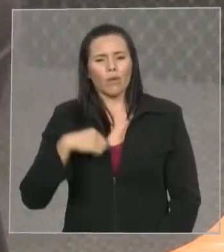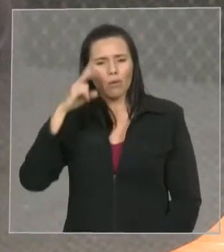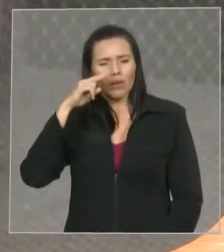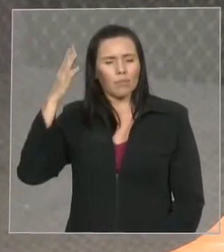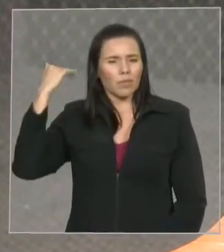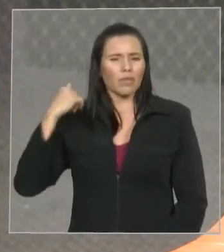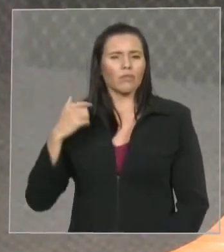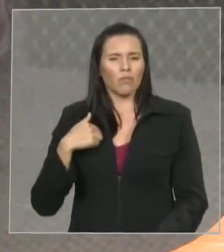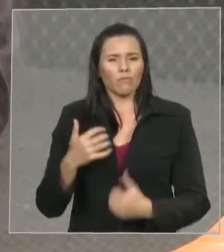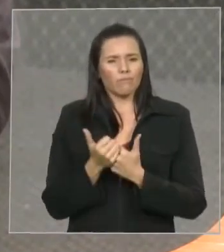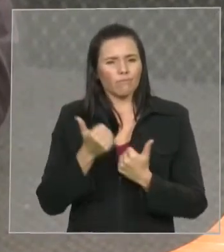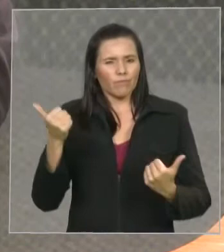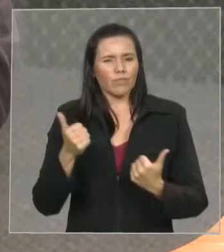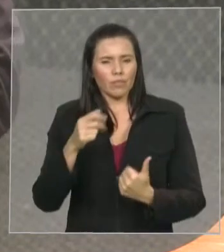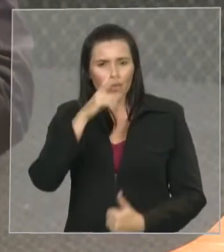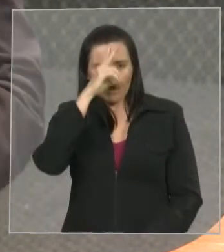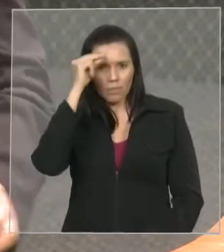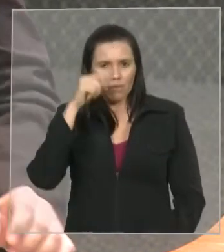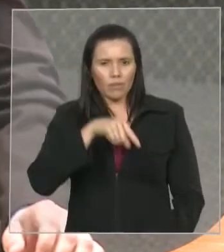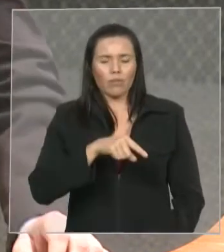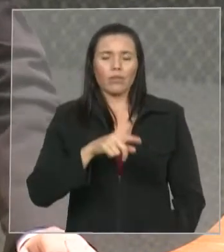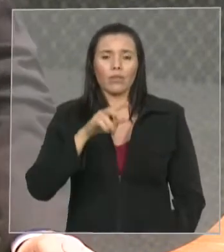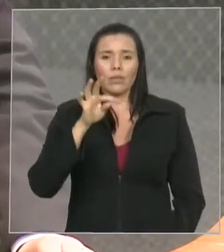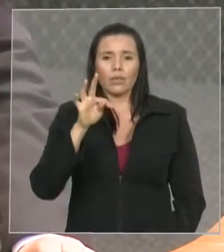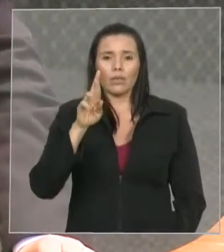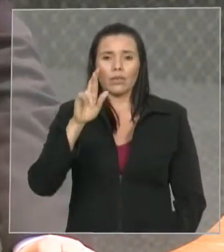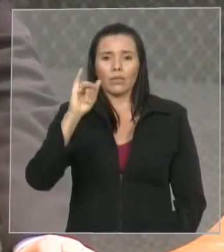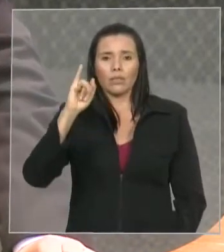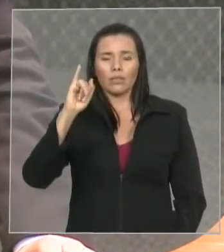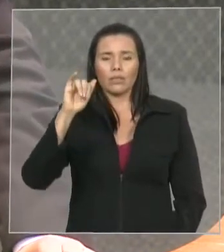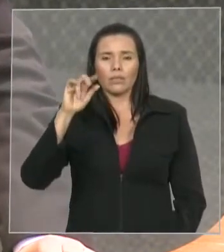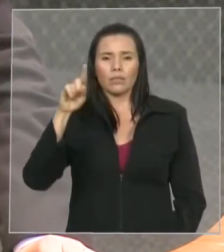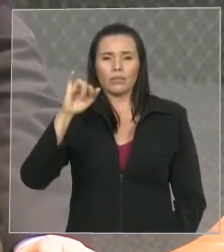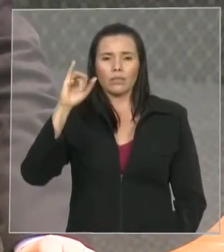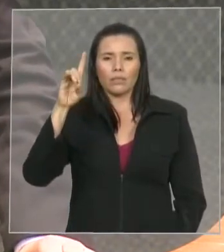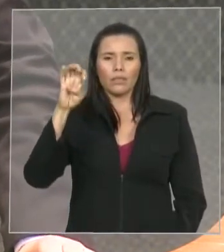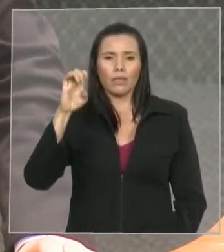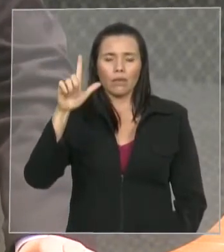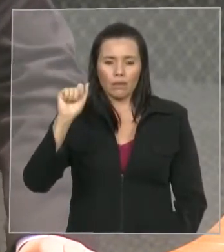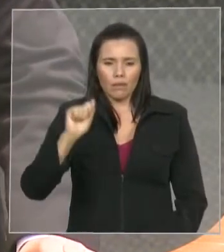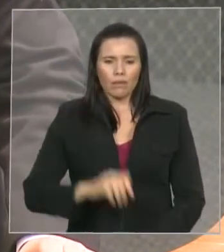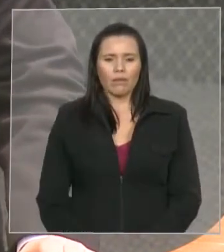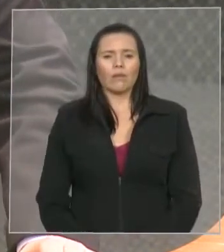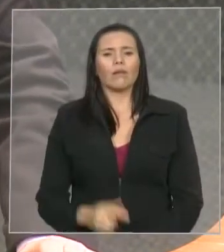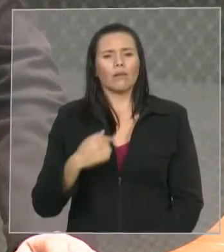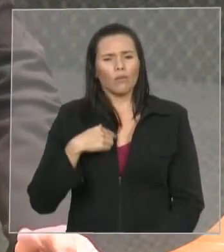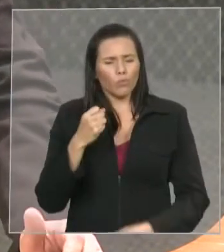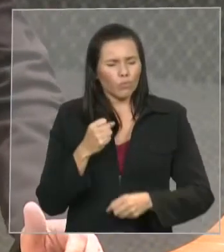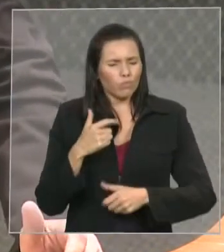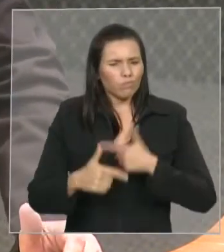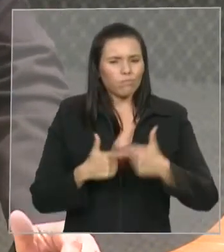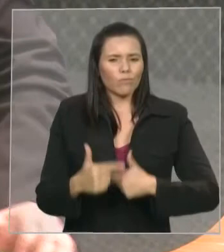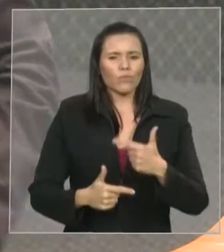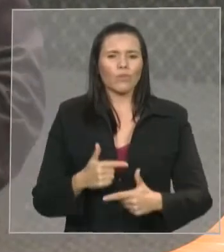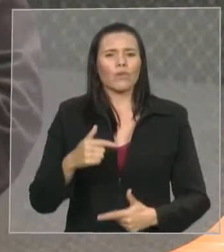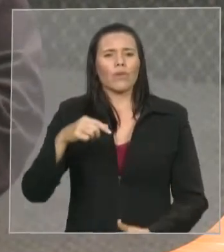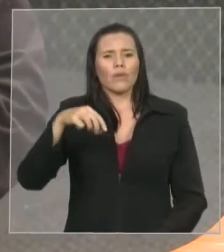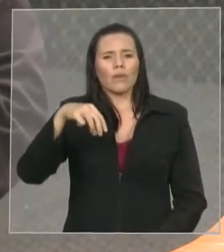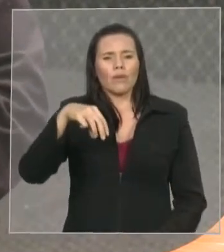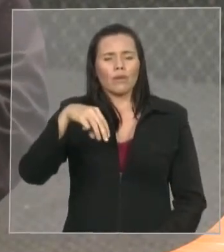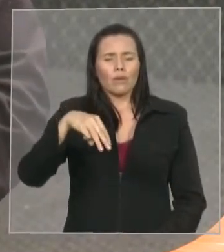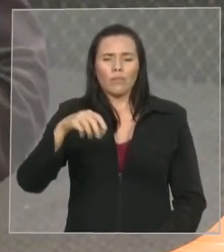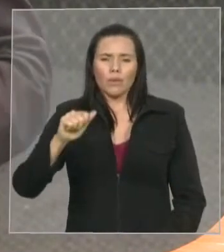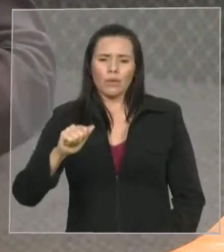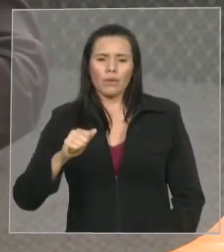Vale, eu venho lutando pela MA-247, que liga Trisdela do Vale a São Luís Gonzaga. É um MA